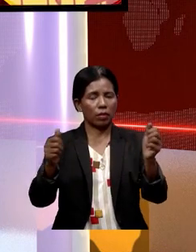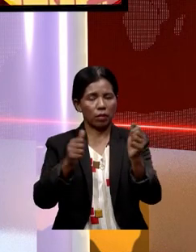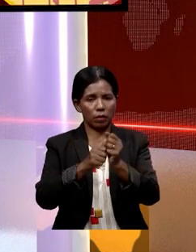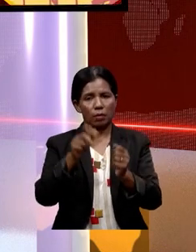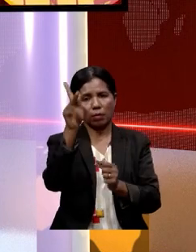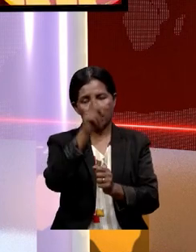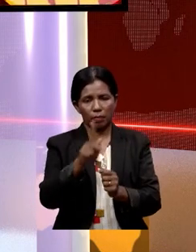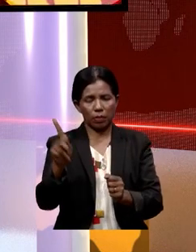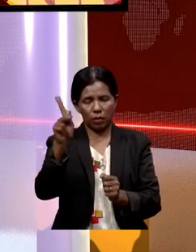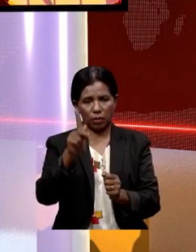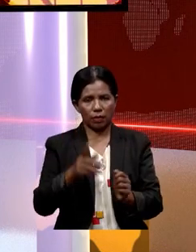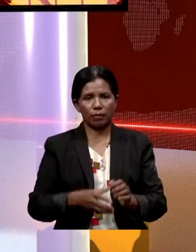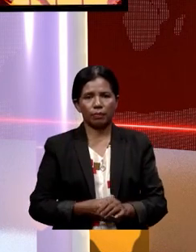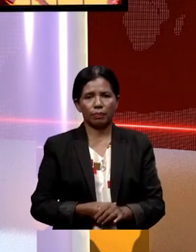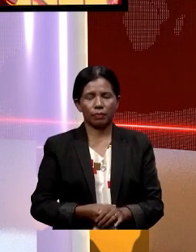pesquisa.